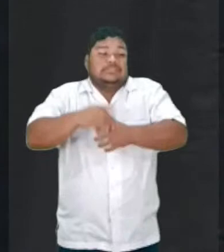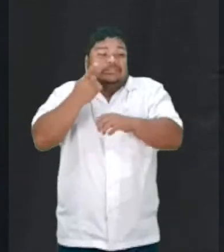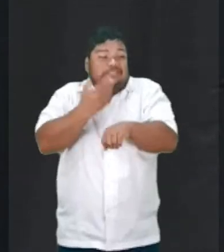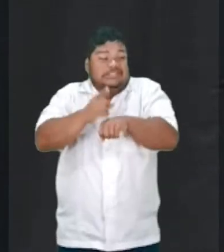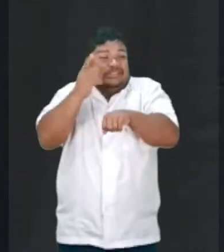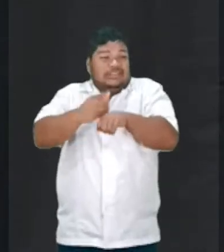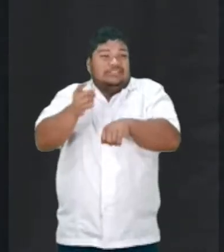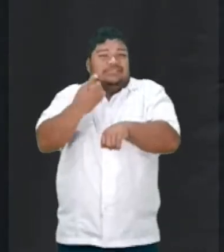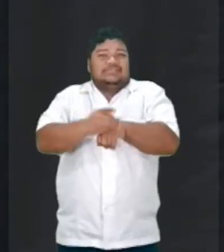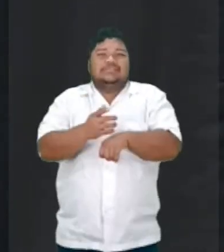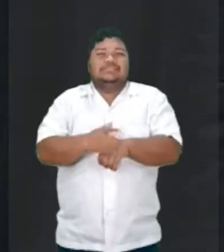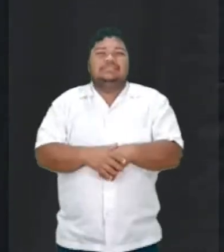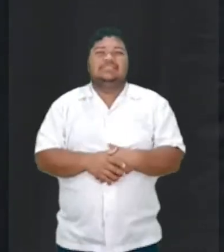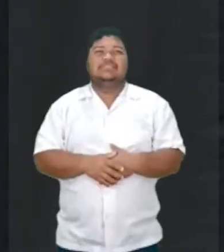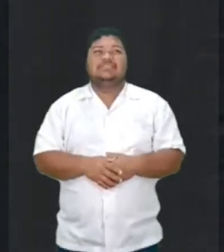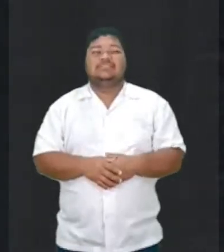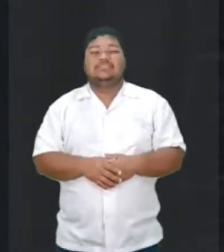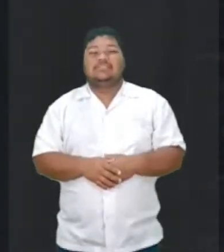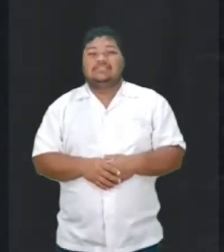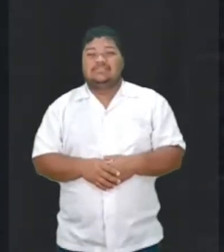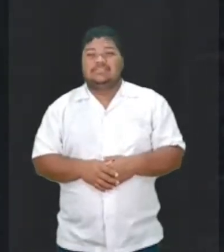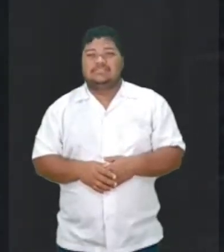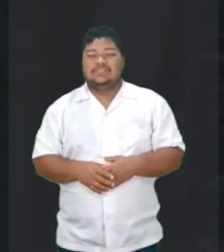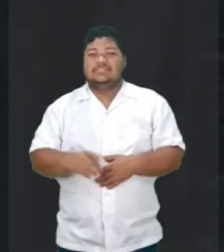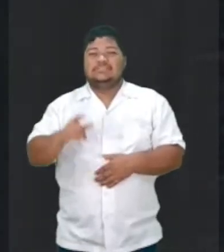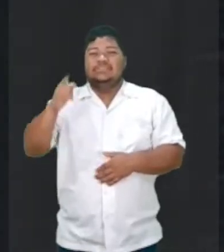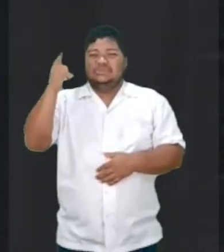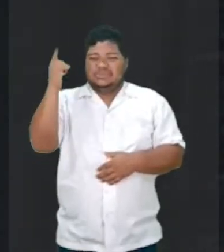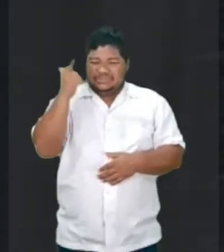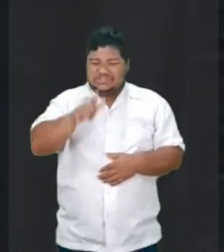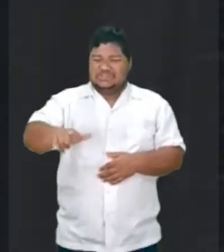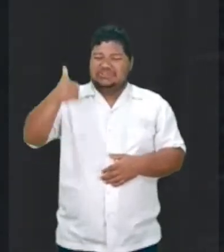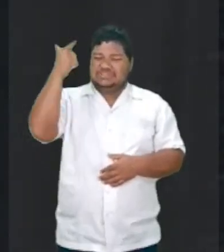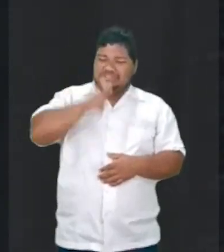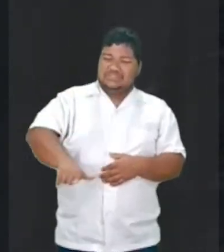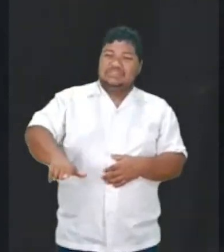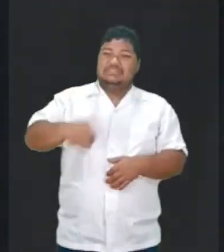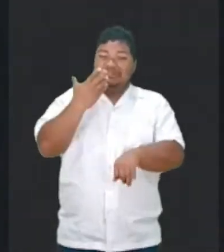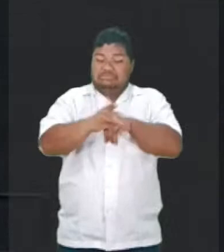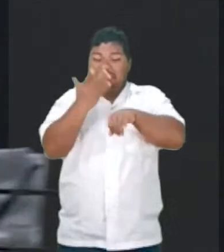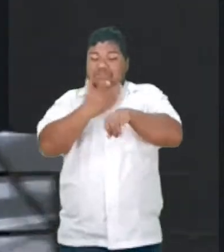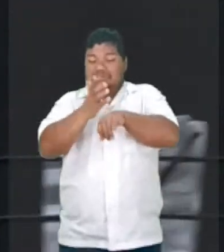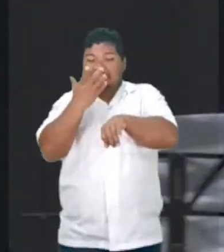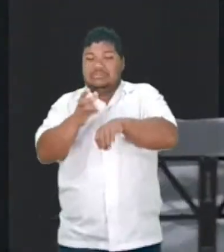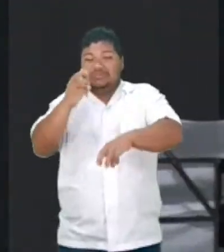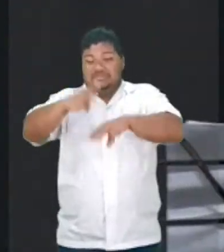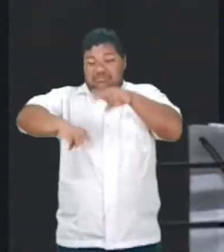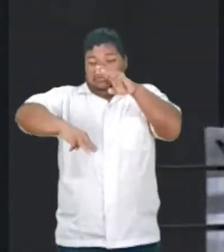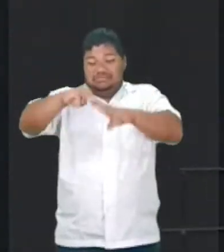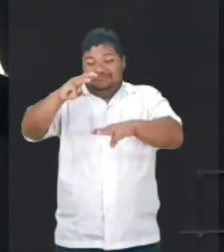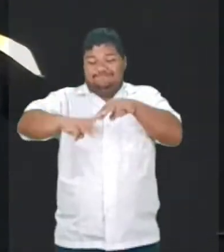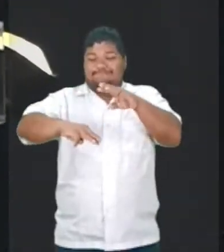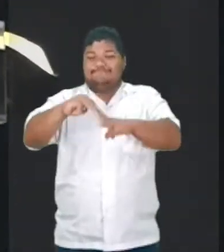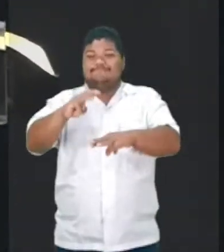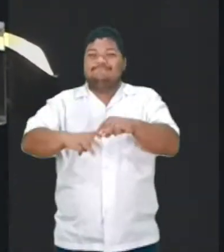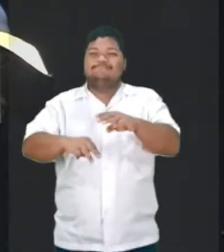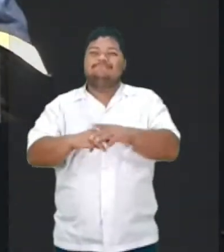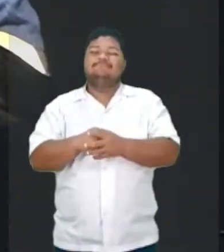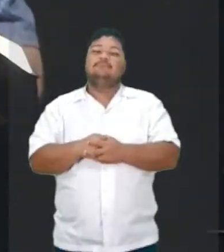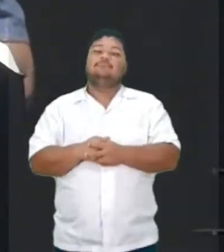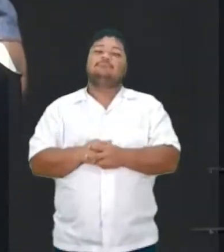de tentar desacreditar as pesquisas matemáticas de William Sitter. Até